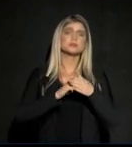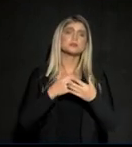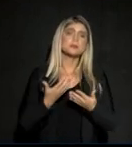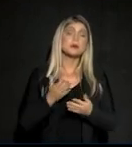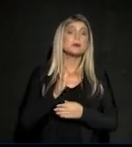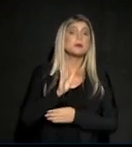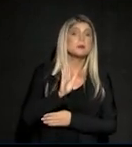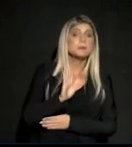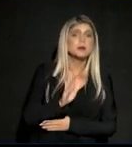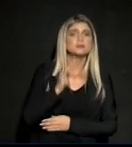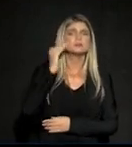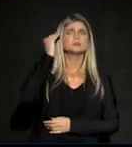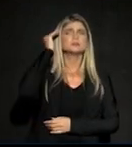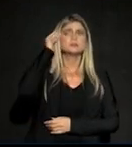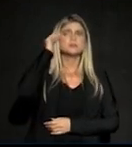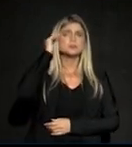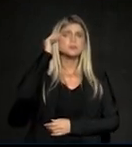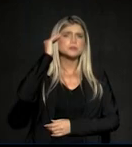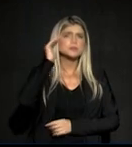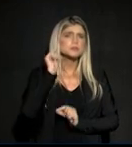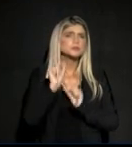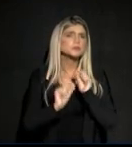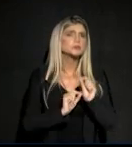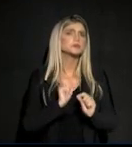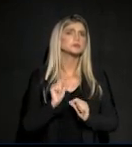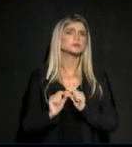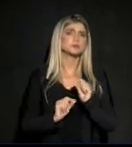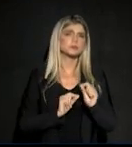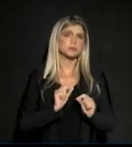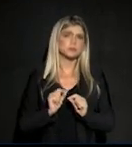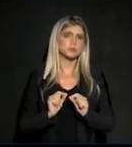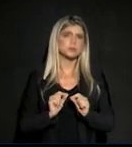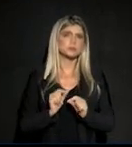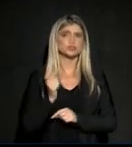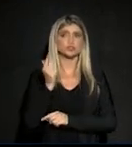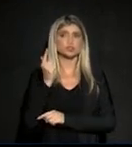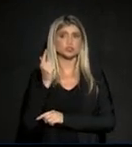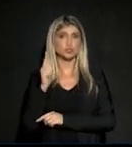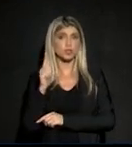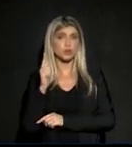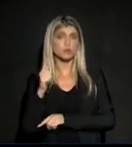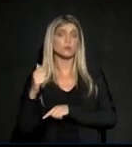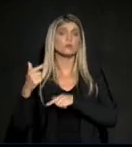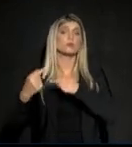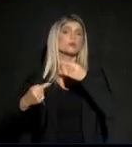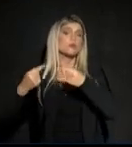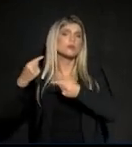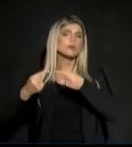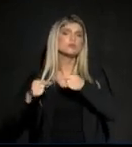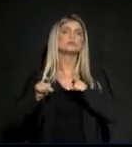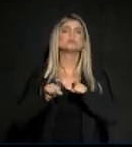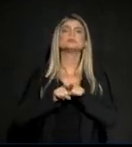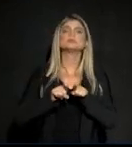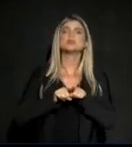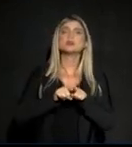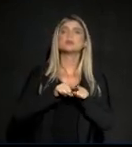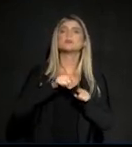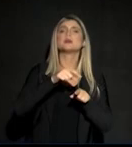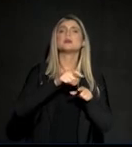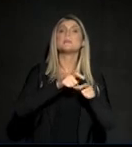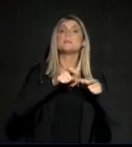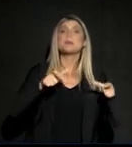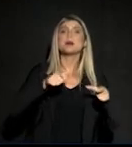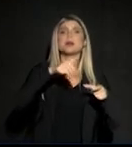Mas eu entendo que o movimento de fluxo, tanto pelo geopolítico, quanto pelo que está acontecendo na parte macro,